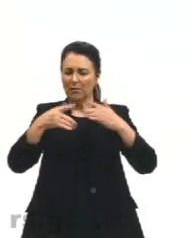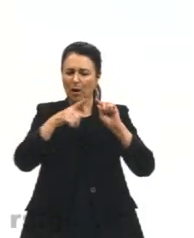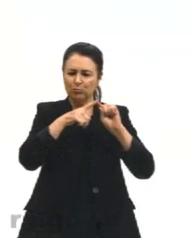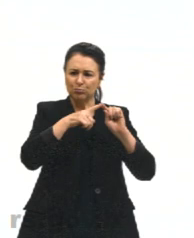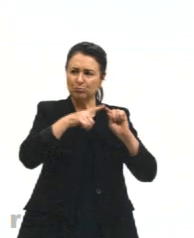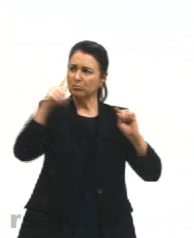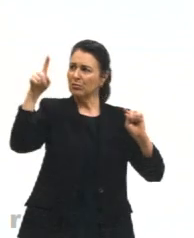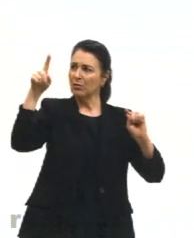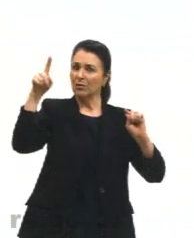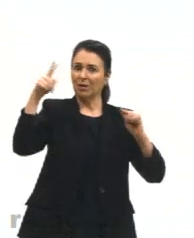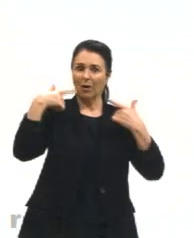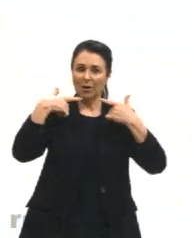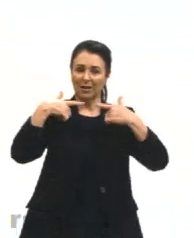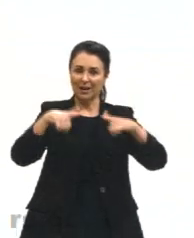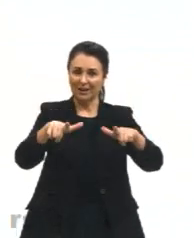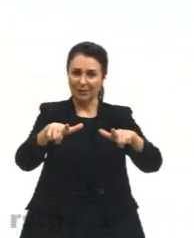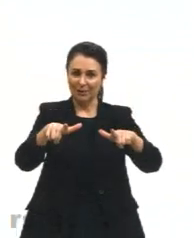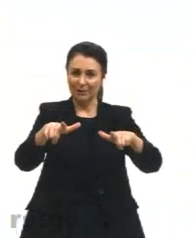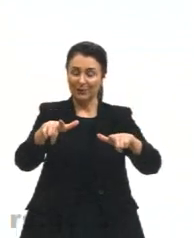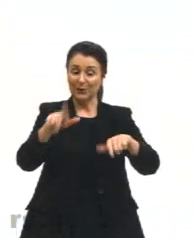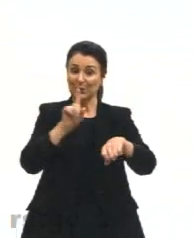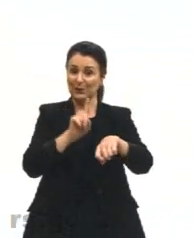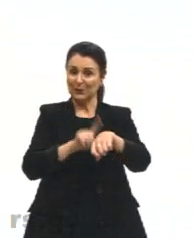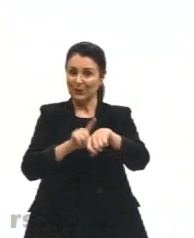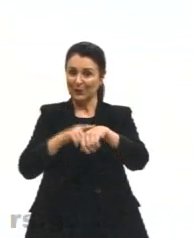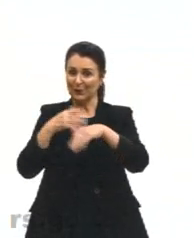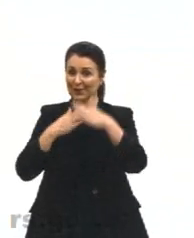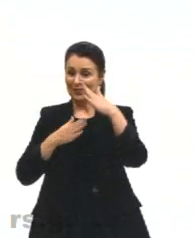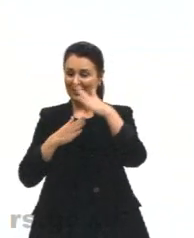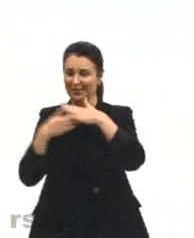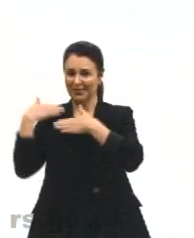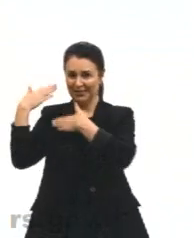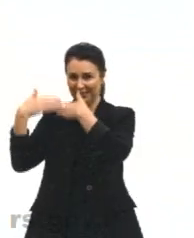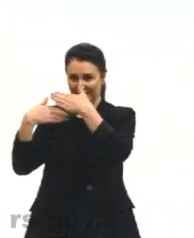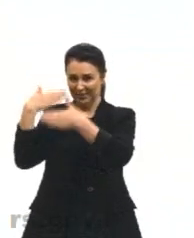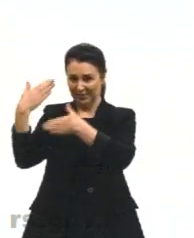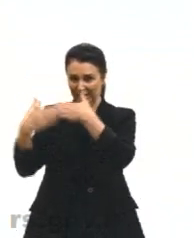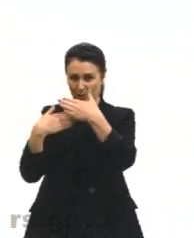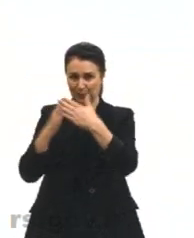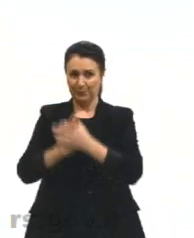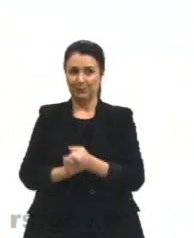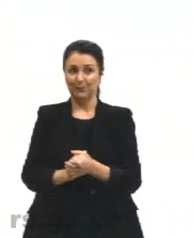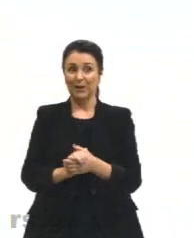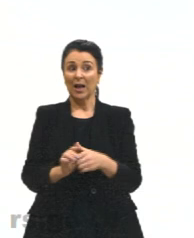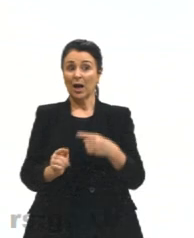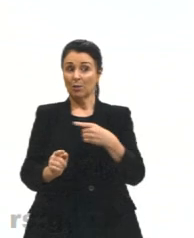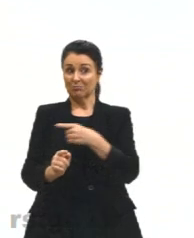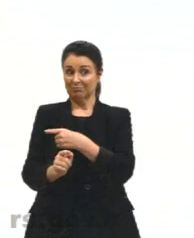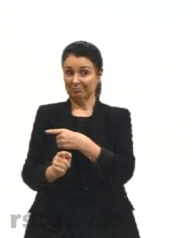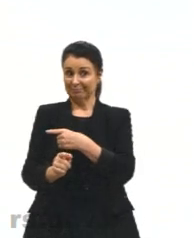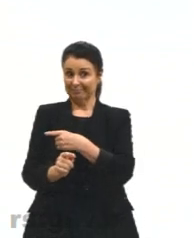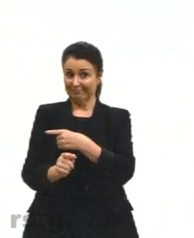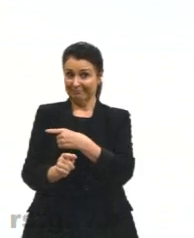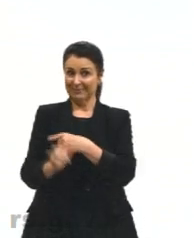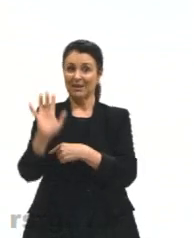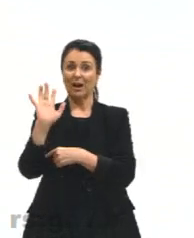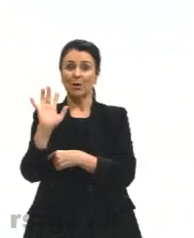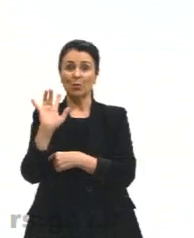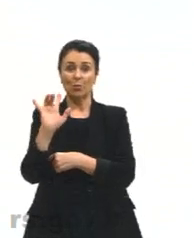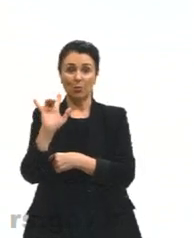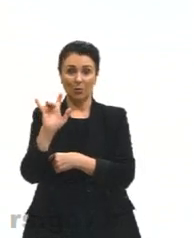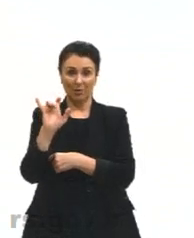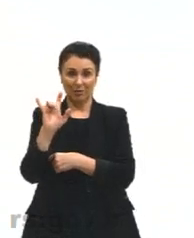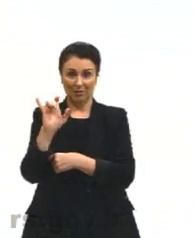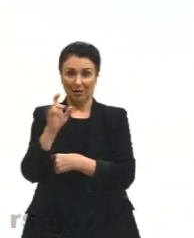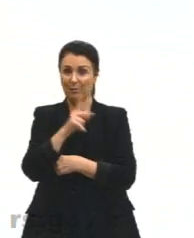através do templo Lembrando que aqui no cantinho vocês têm acesso ao meu Instagram se vocês